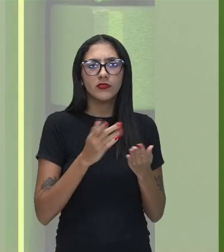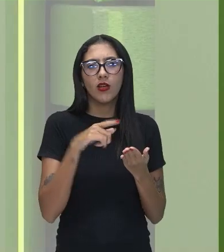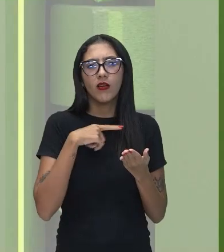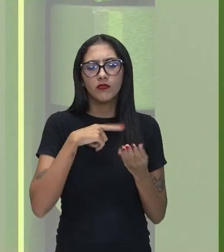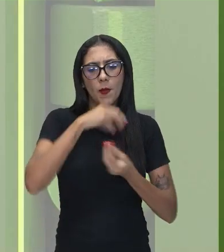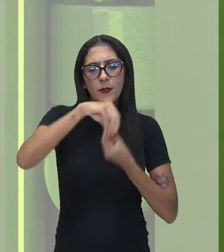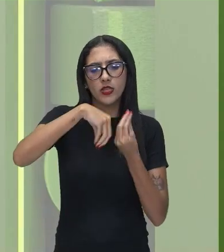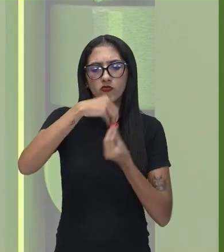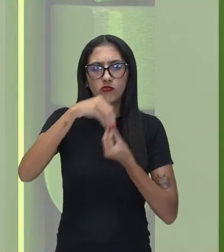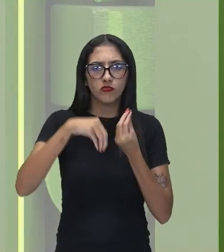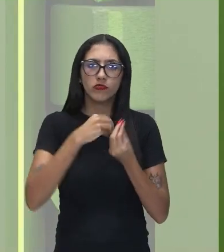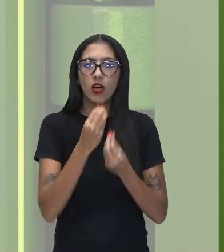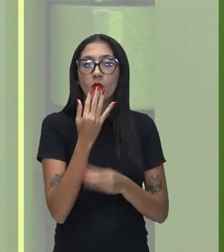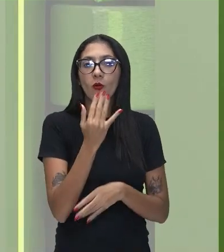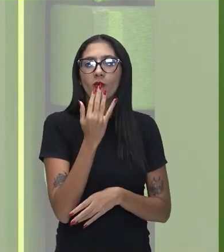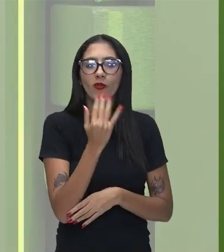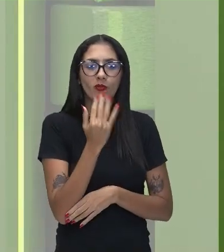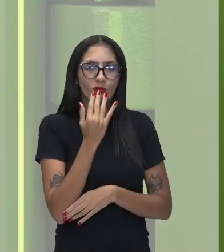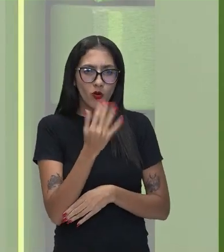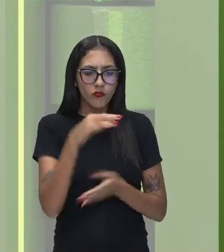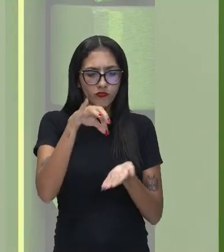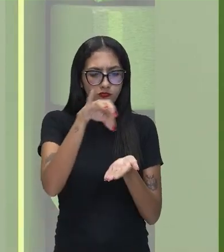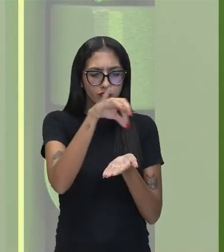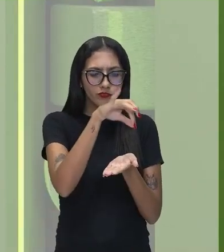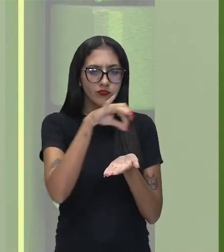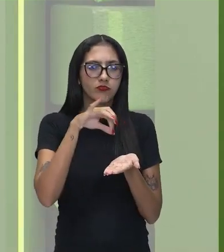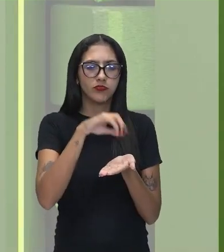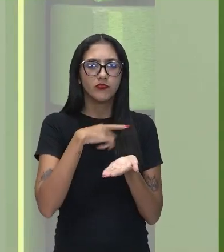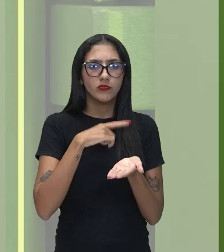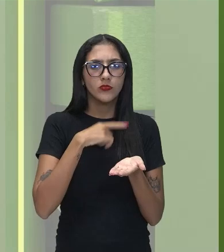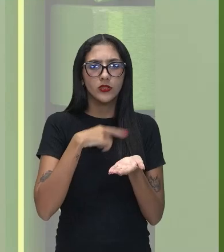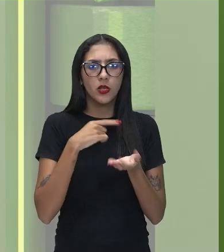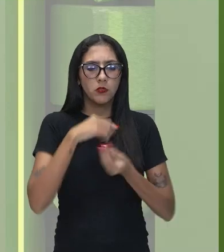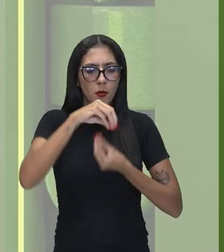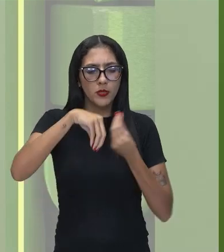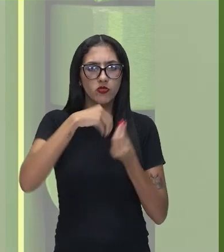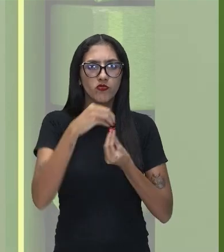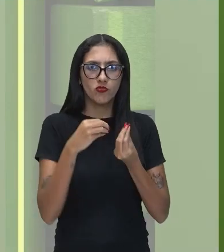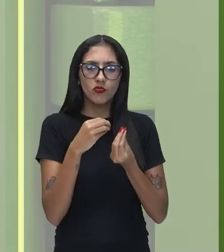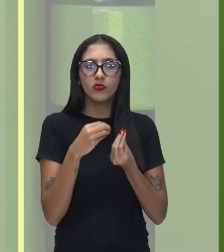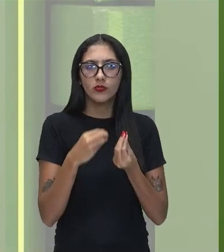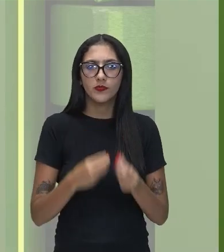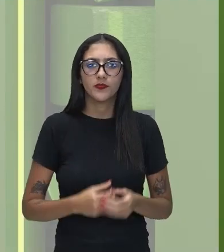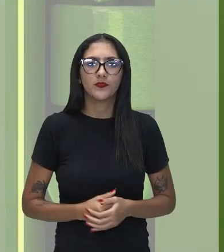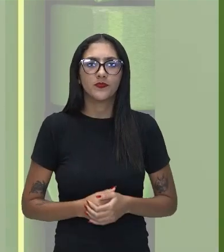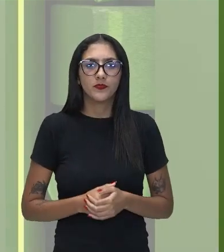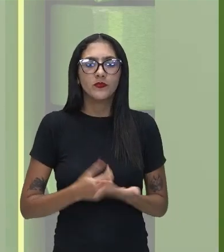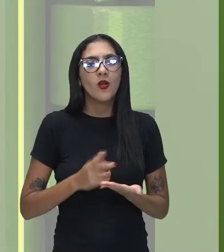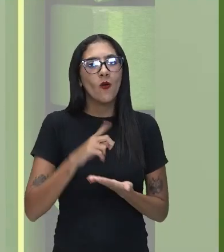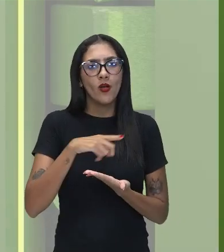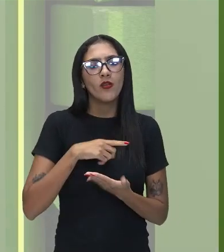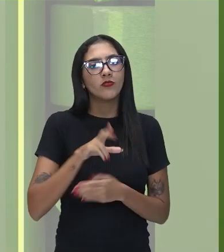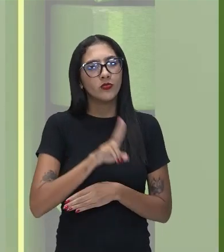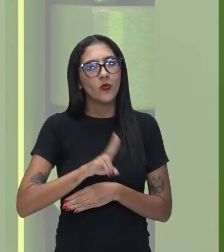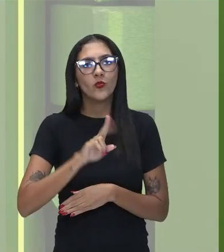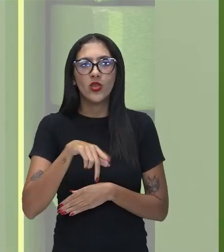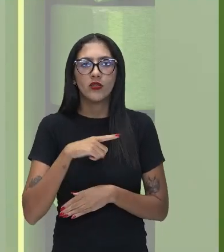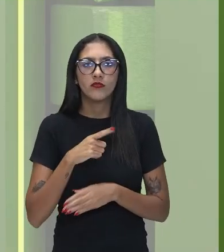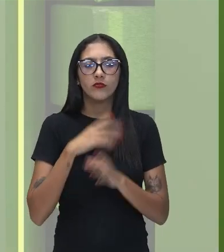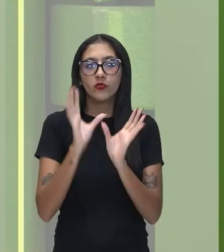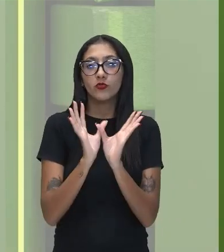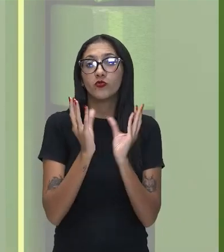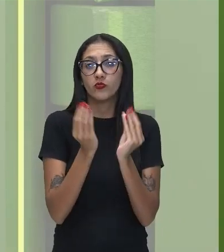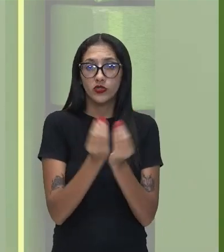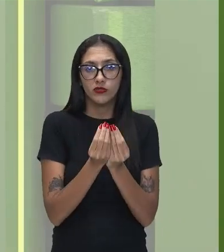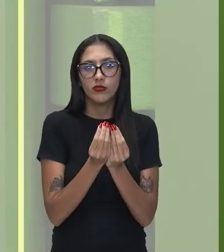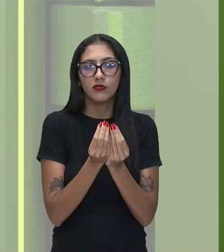corante alimentício, né, aquele corante artificial, você vai colorir artificialmente. É justamente essa substância, a